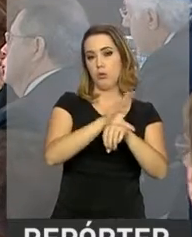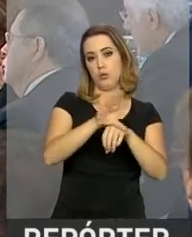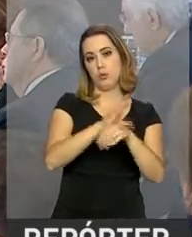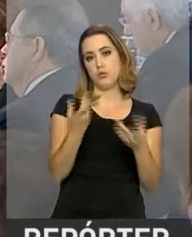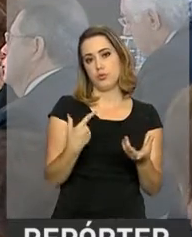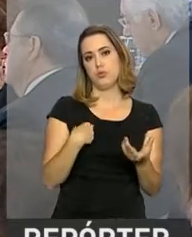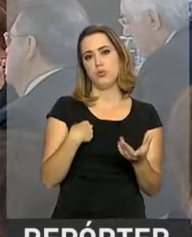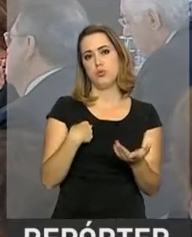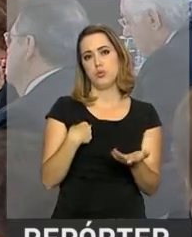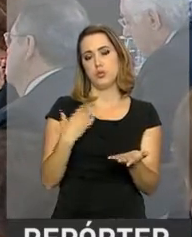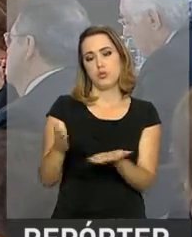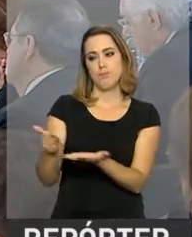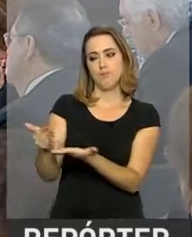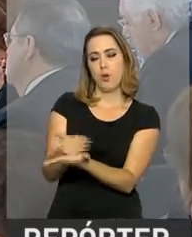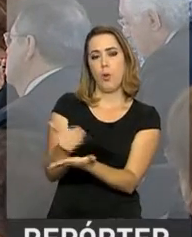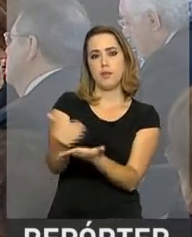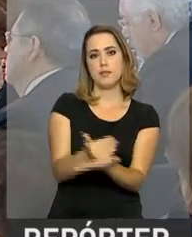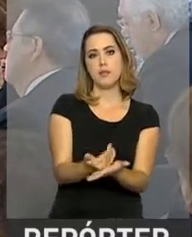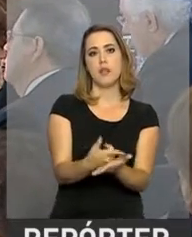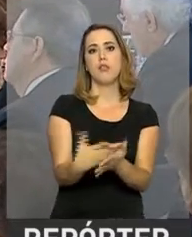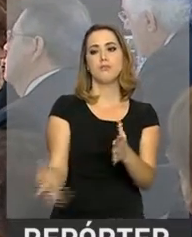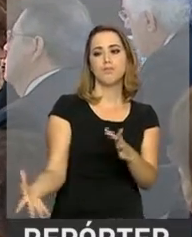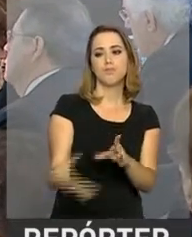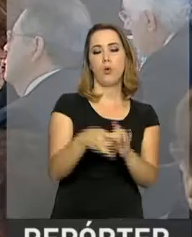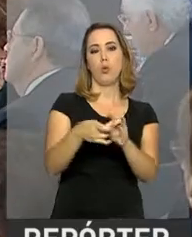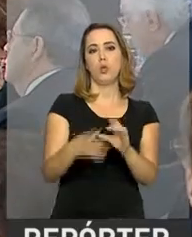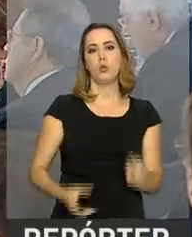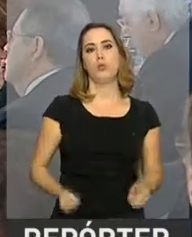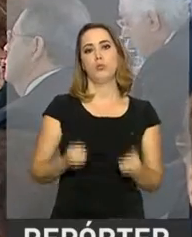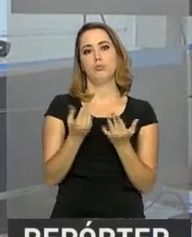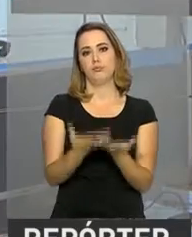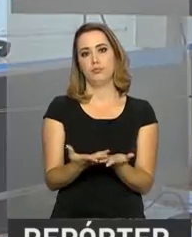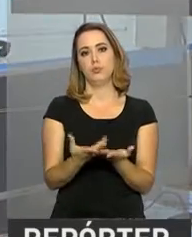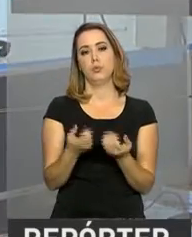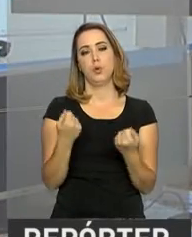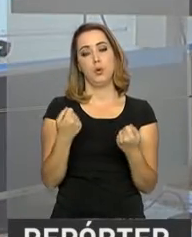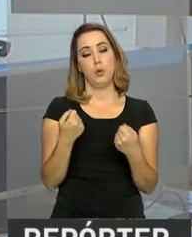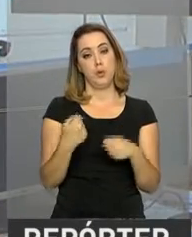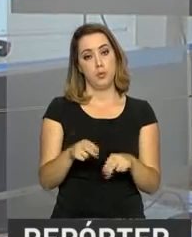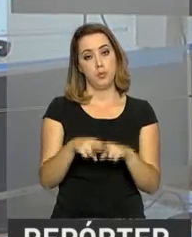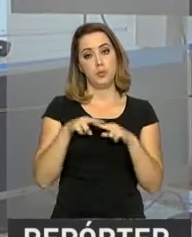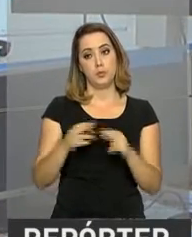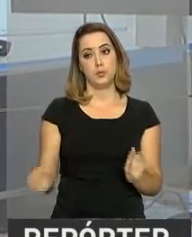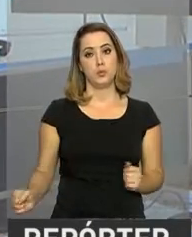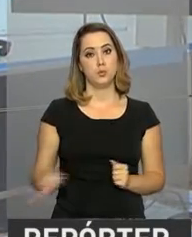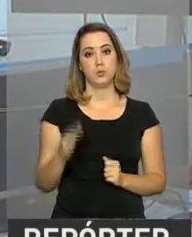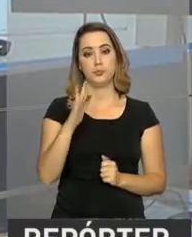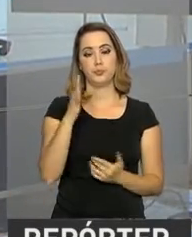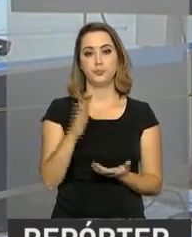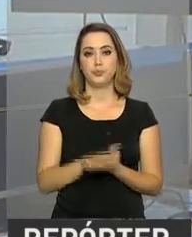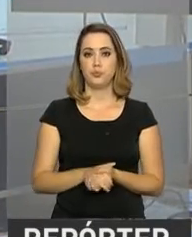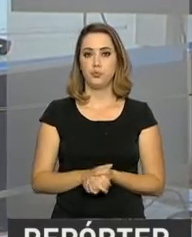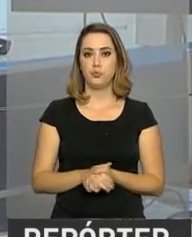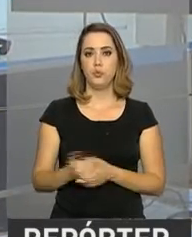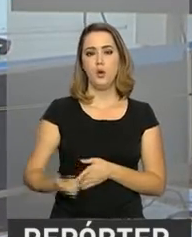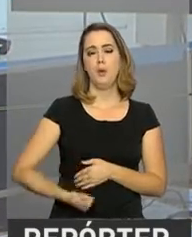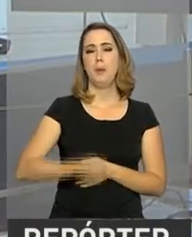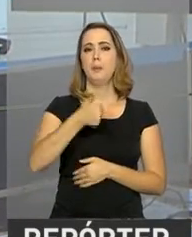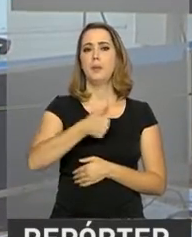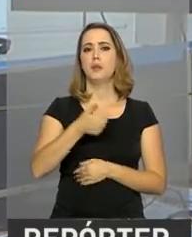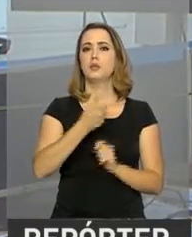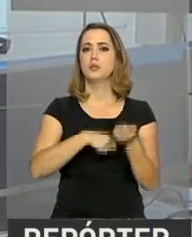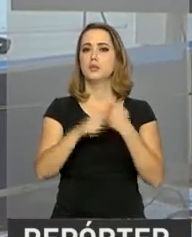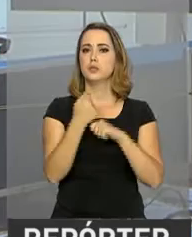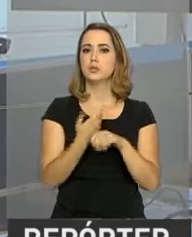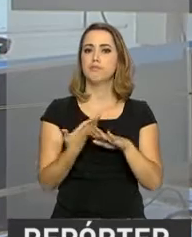garante um crescimento acima muitas vezes do pib e uma melhora da economia passa pela queda da